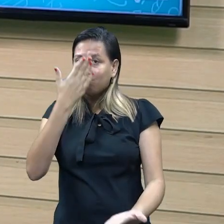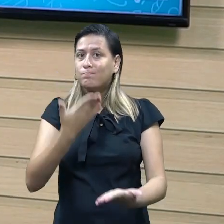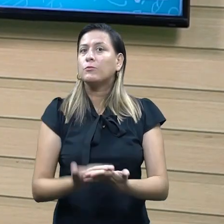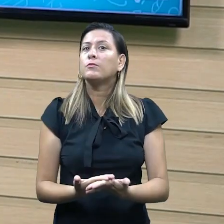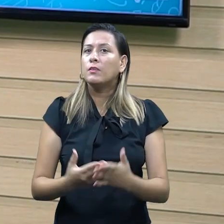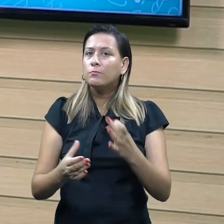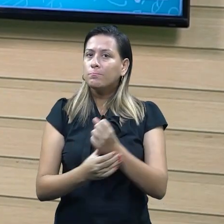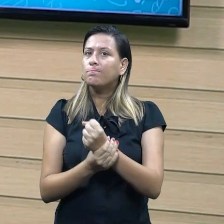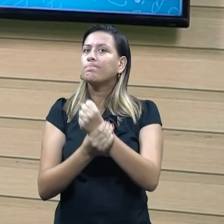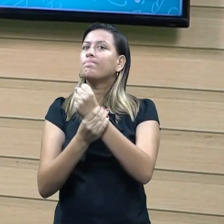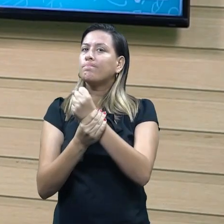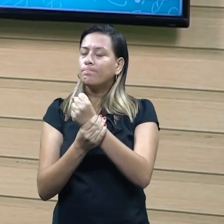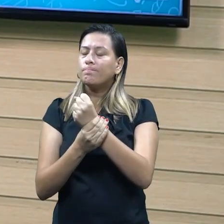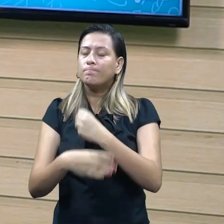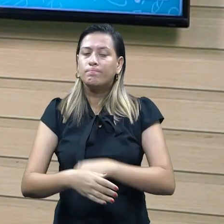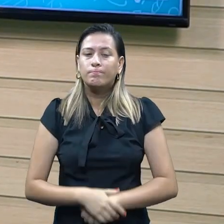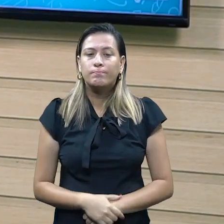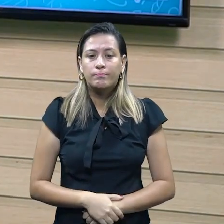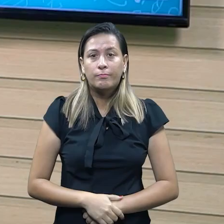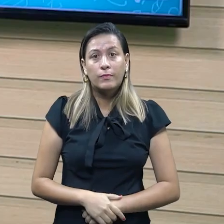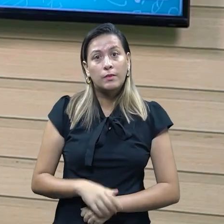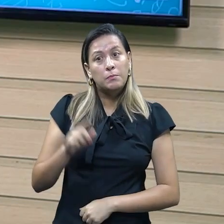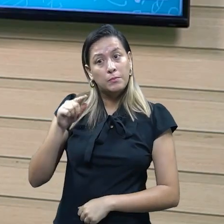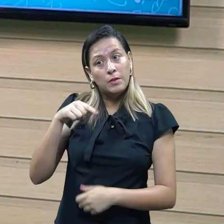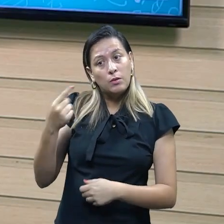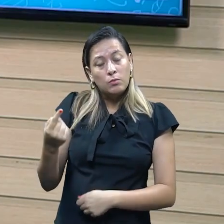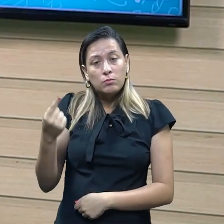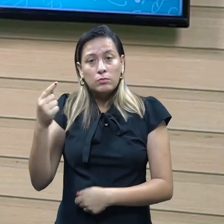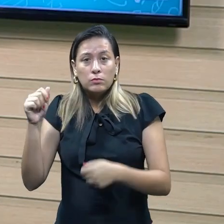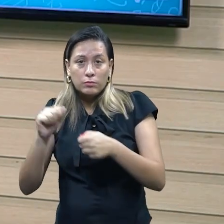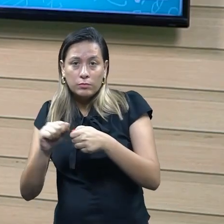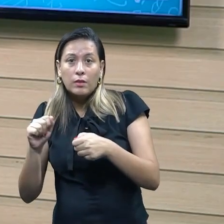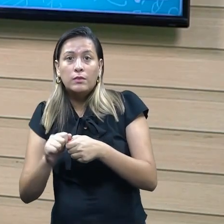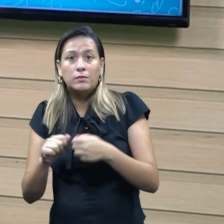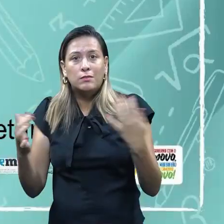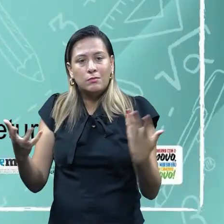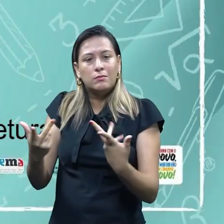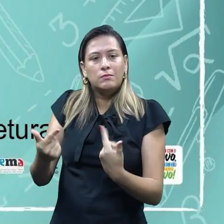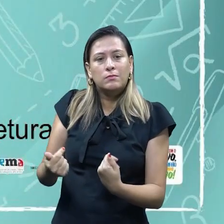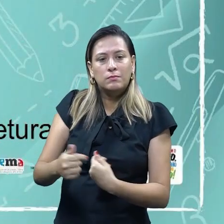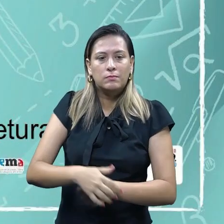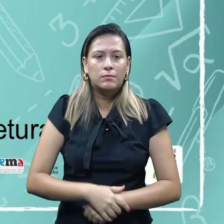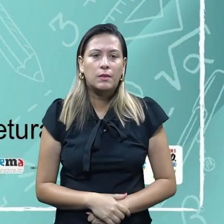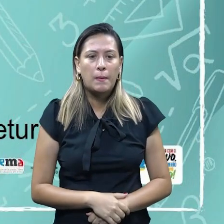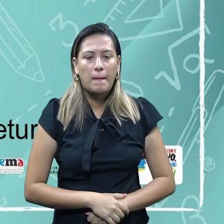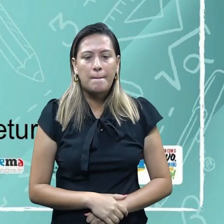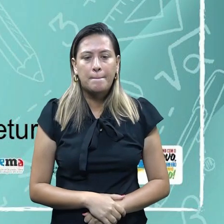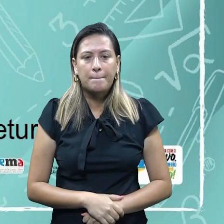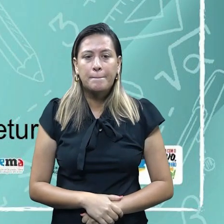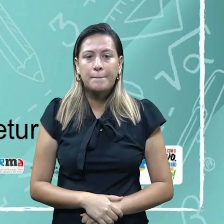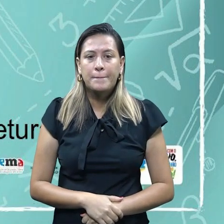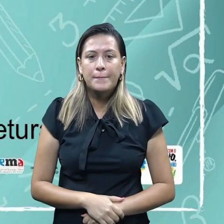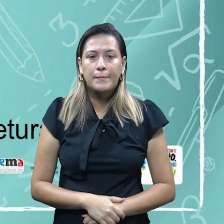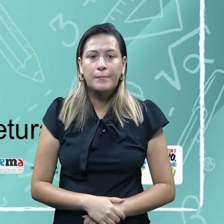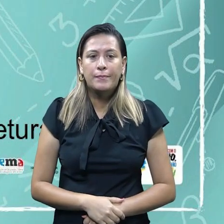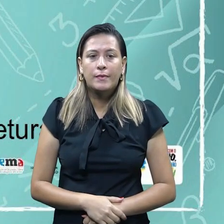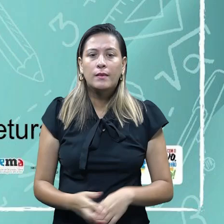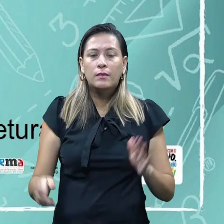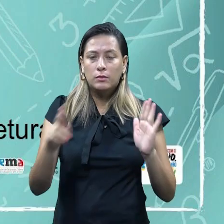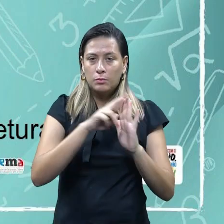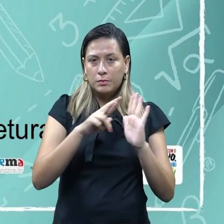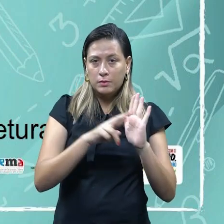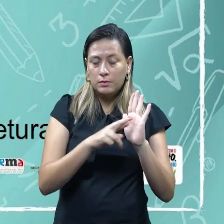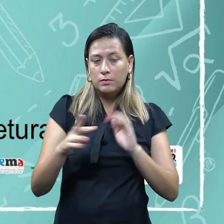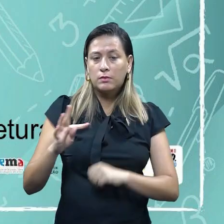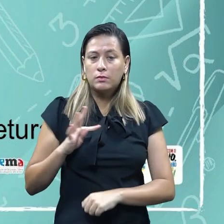e segurança para quando ele for executado, ele ser executado com eficiência. Ainda sobre normas técnicas,